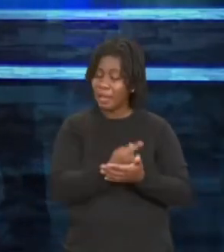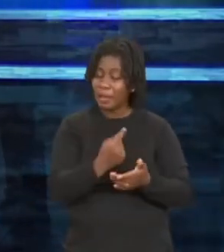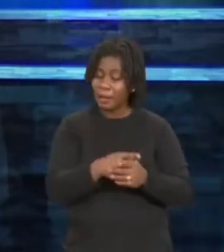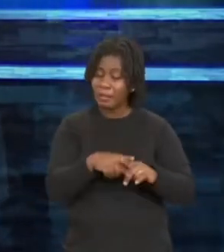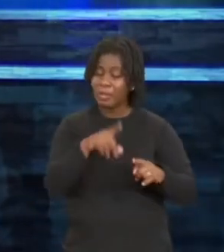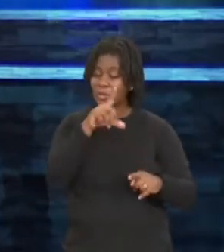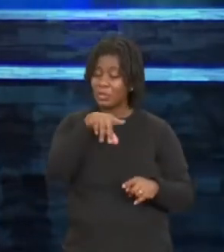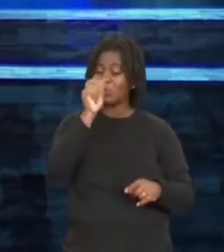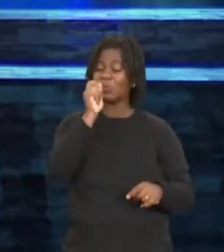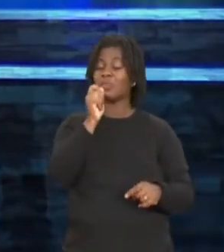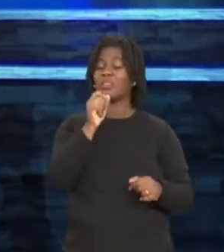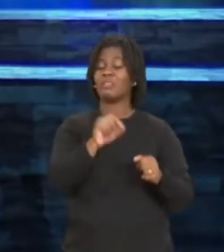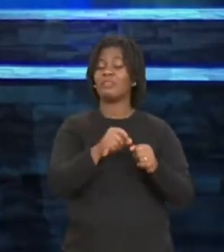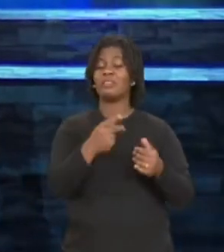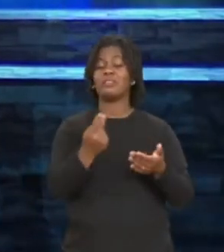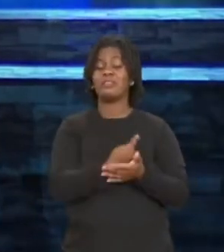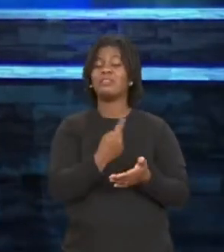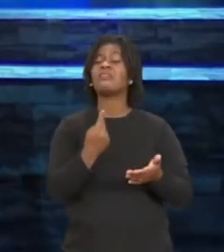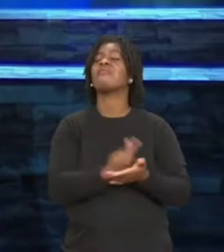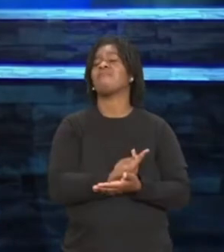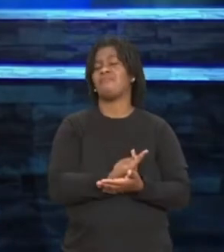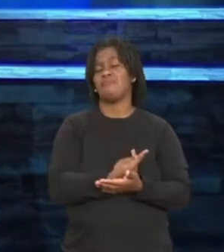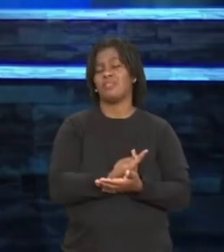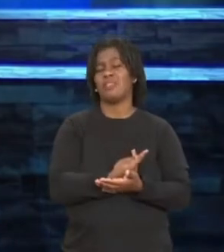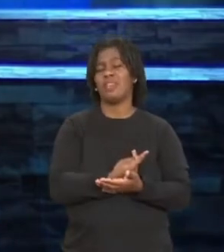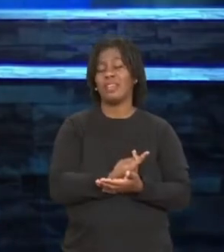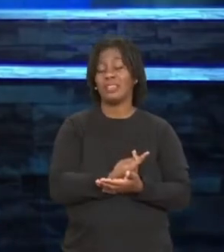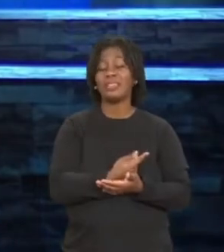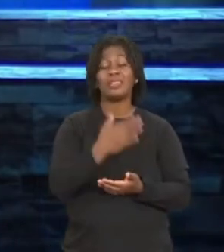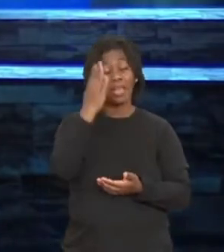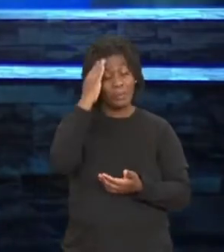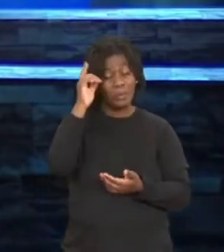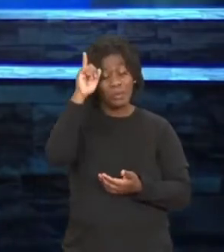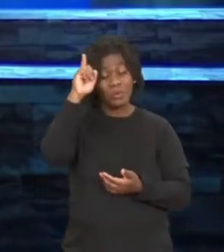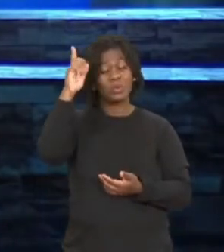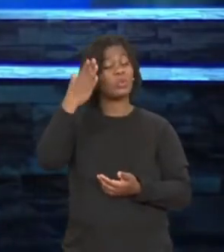que era errado, mesmo sabendo que te desagrada,